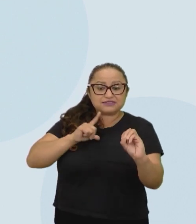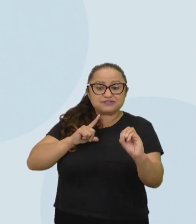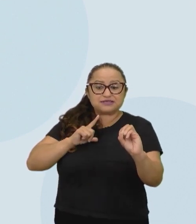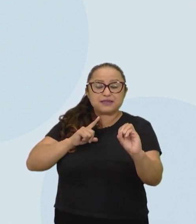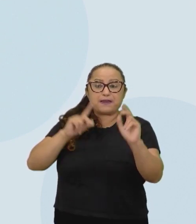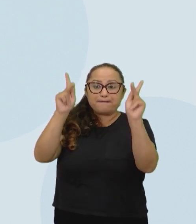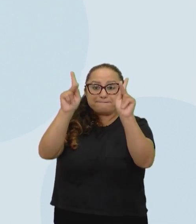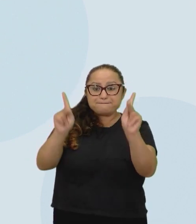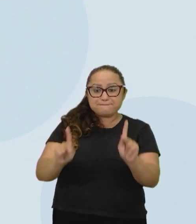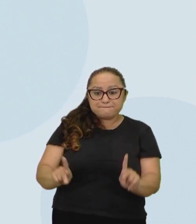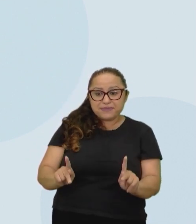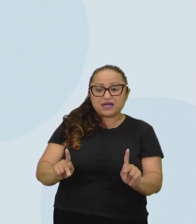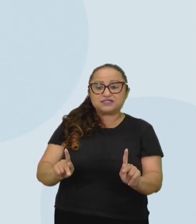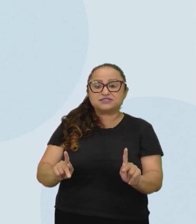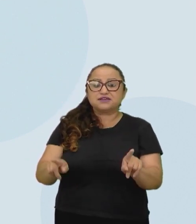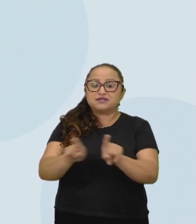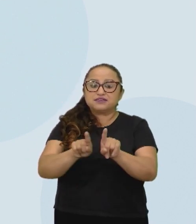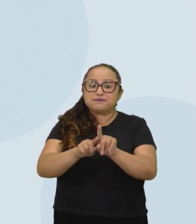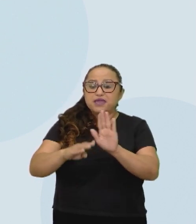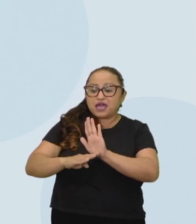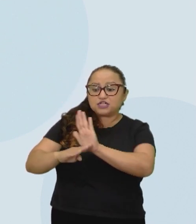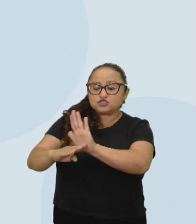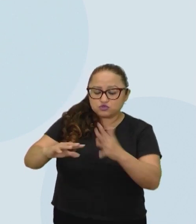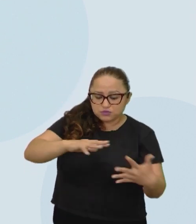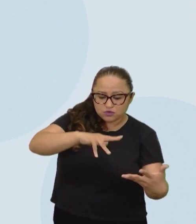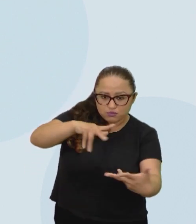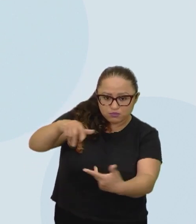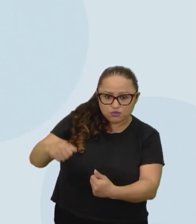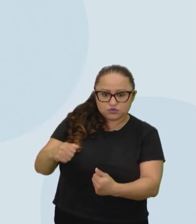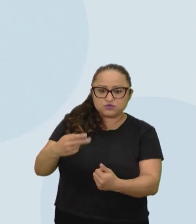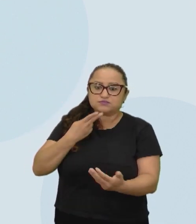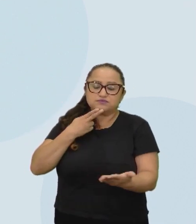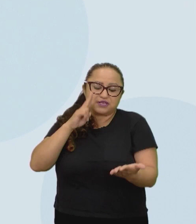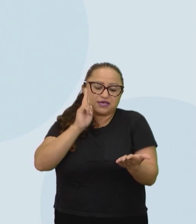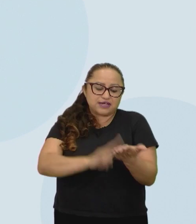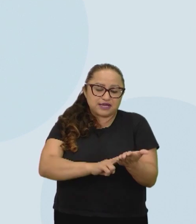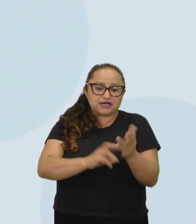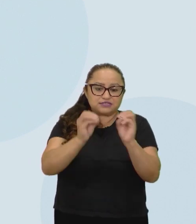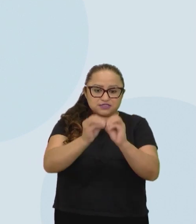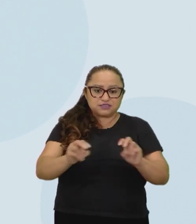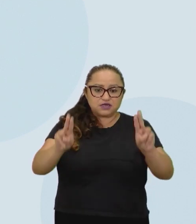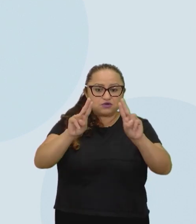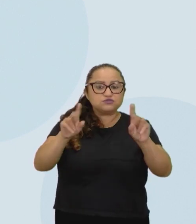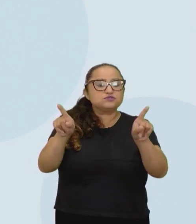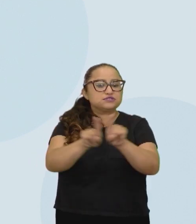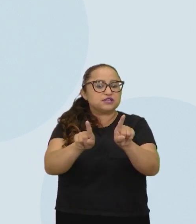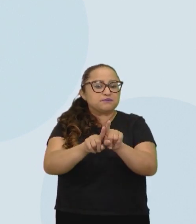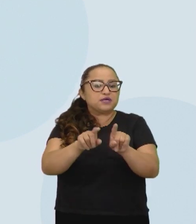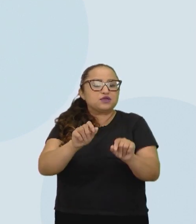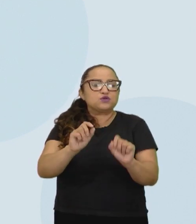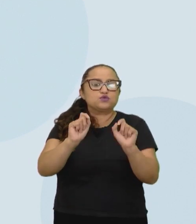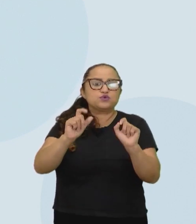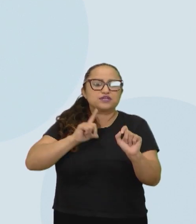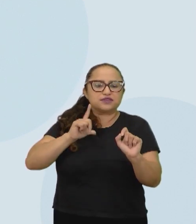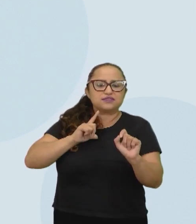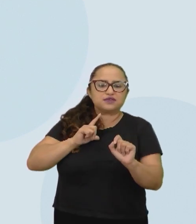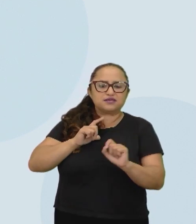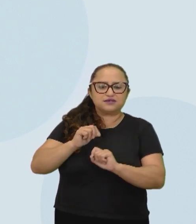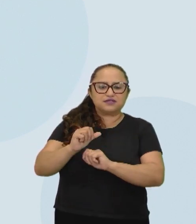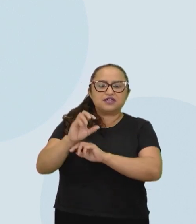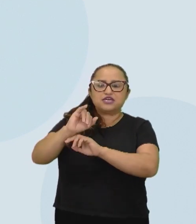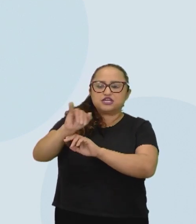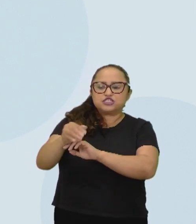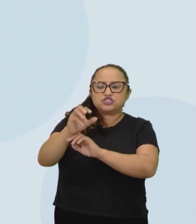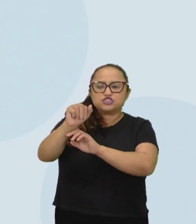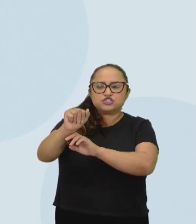promoção da paz e cooperação mundiais, baseado na Carta das Nações Unidas e nos princípios do premier indiano Jawaharlal